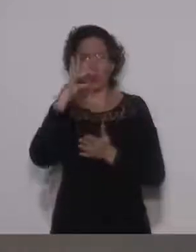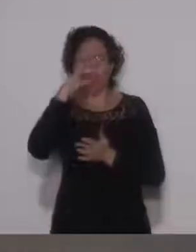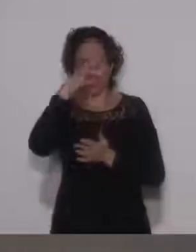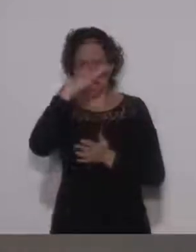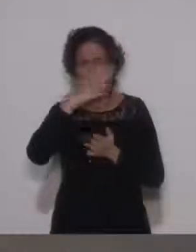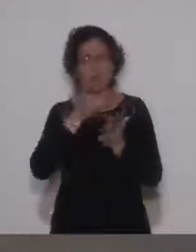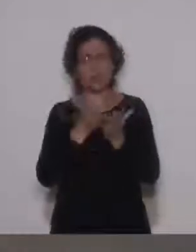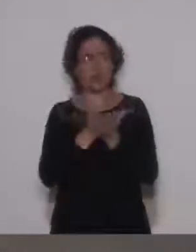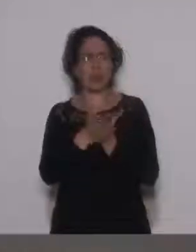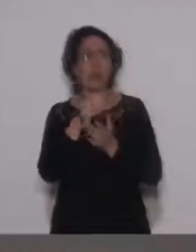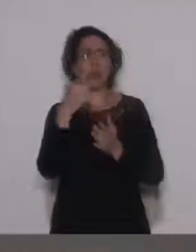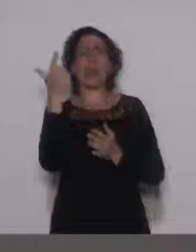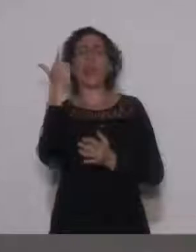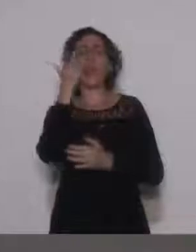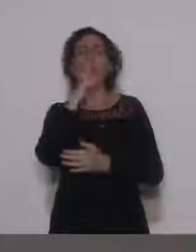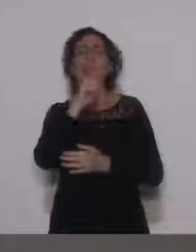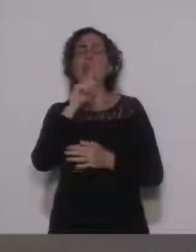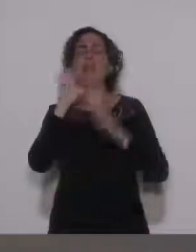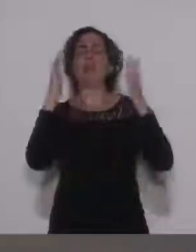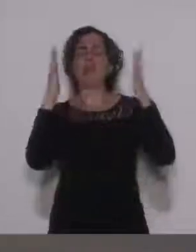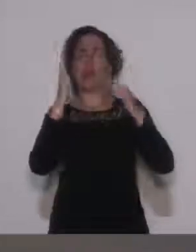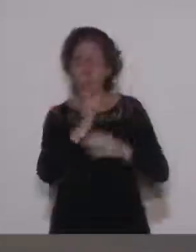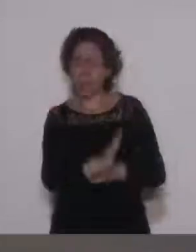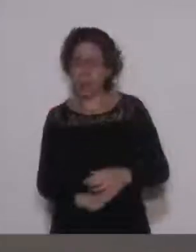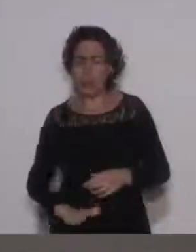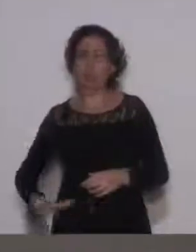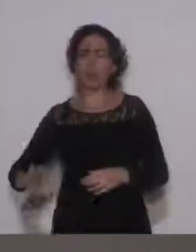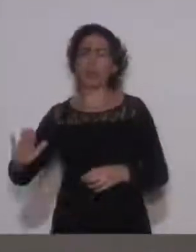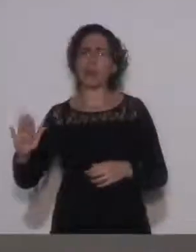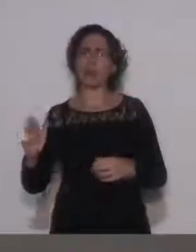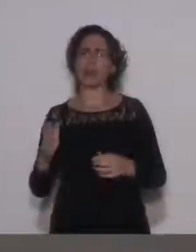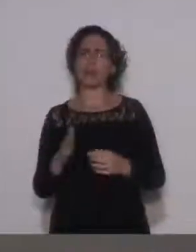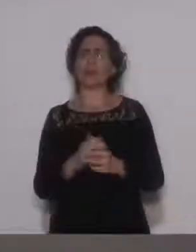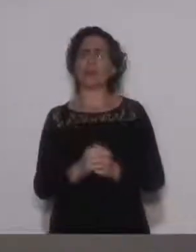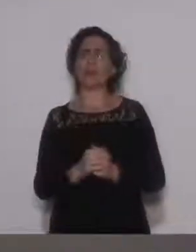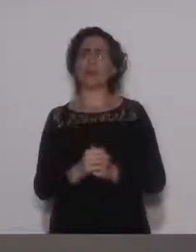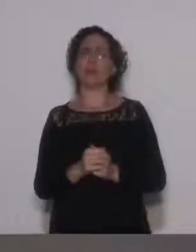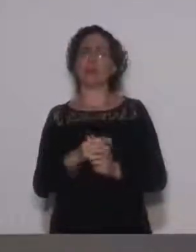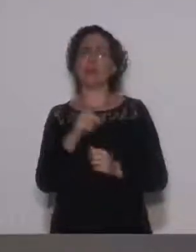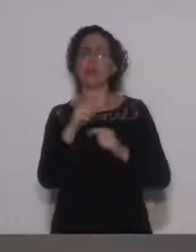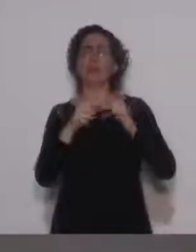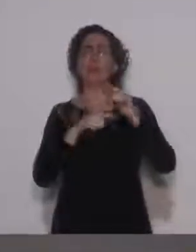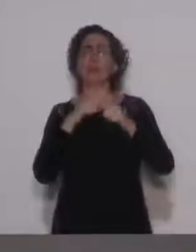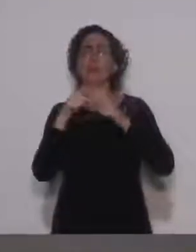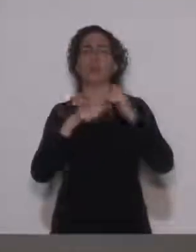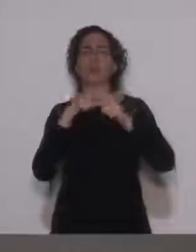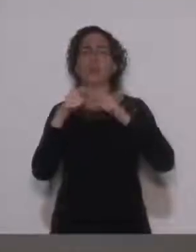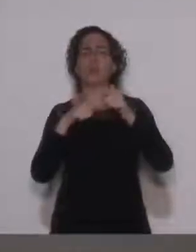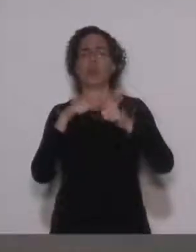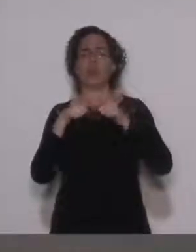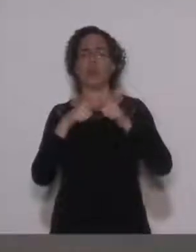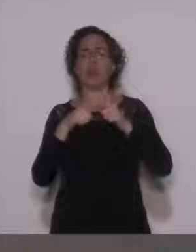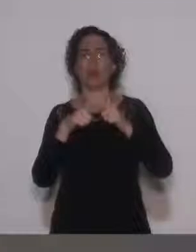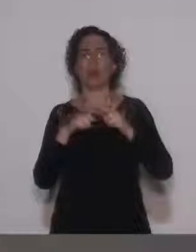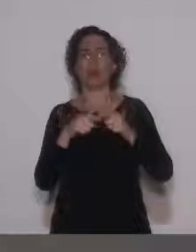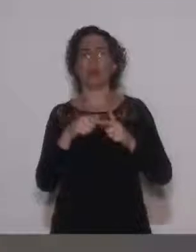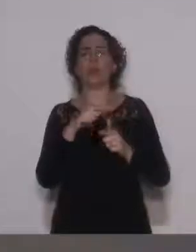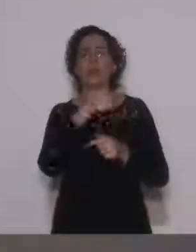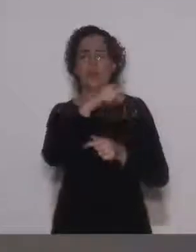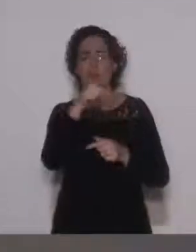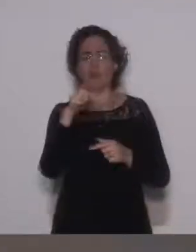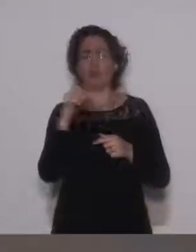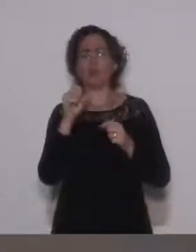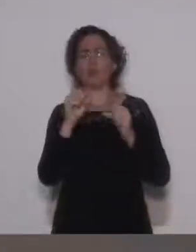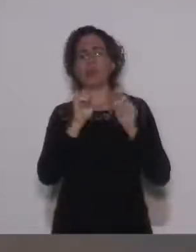vai ganhar os parabéns vão ser as crianças. E também não é demagogia, não, é muito claro, né? Muito claro a função, o objetivo pela qual ela